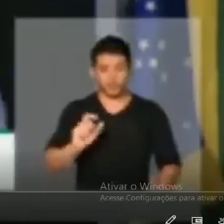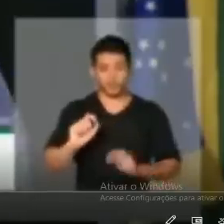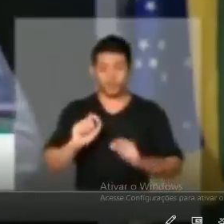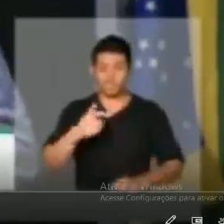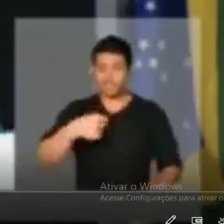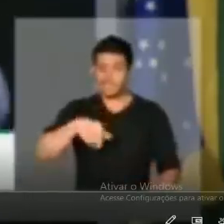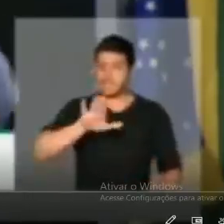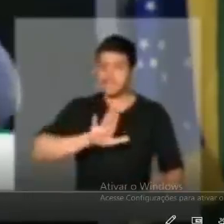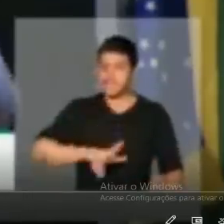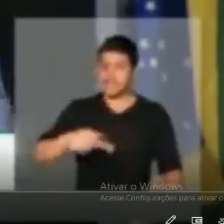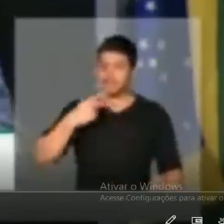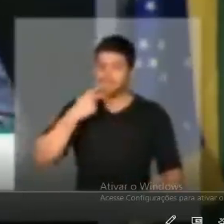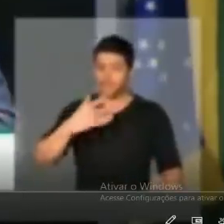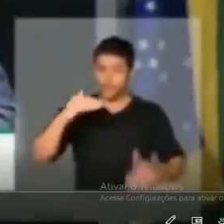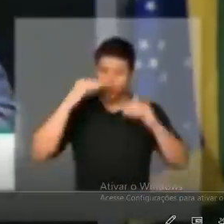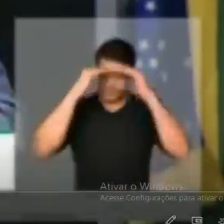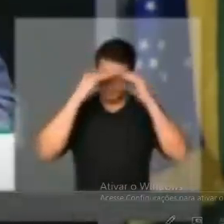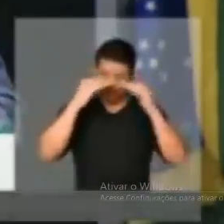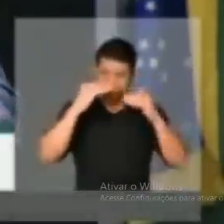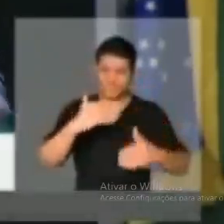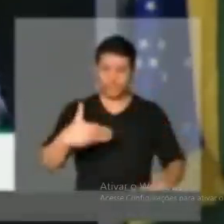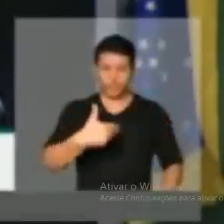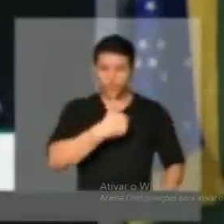falava pelo governo não teve palavra.